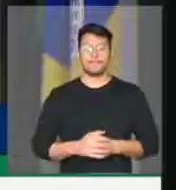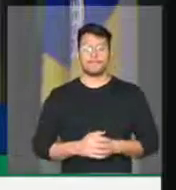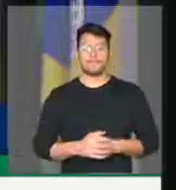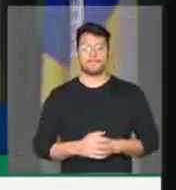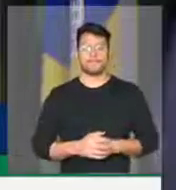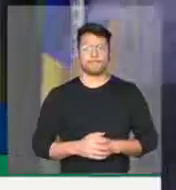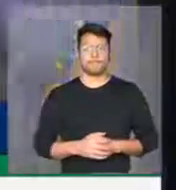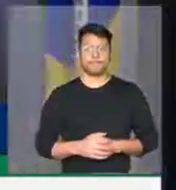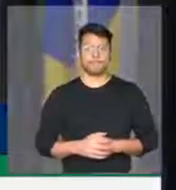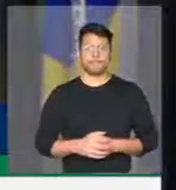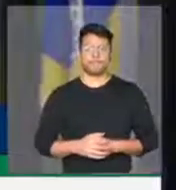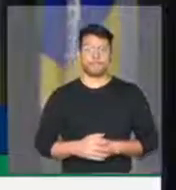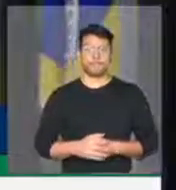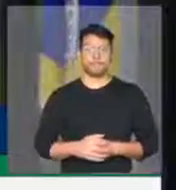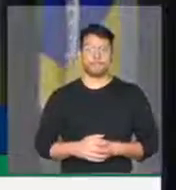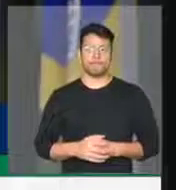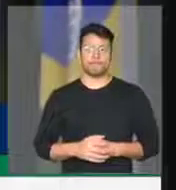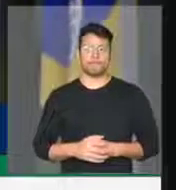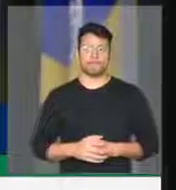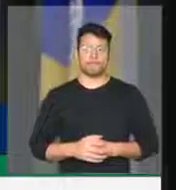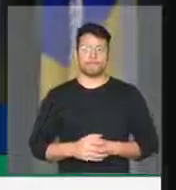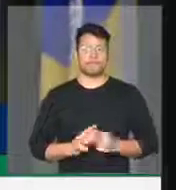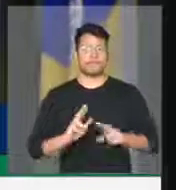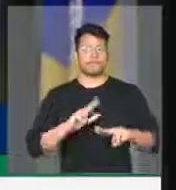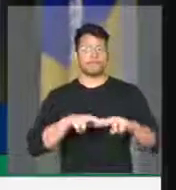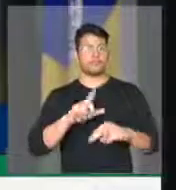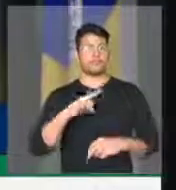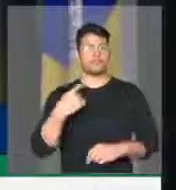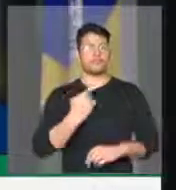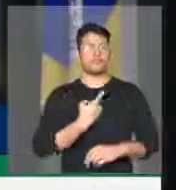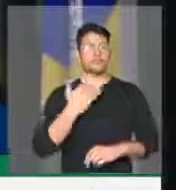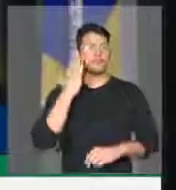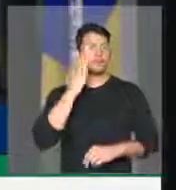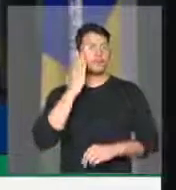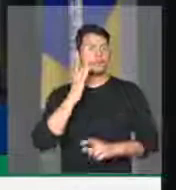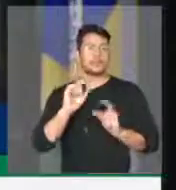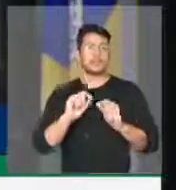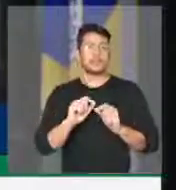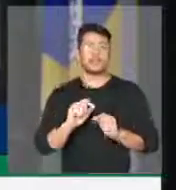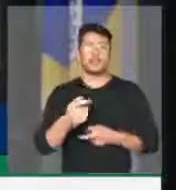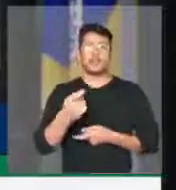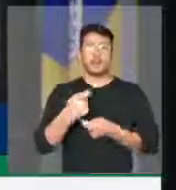que material bélico, material de defesa,